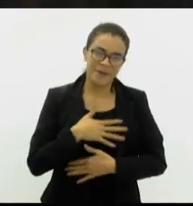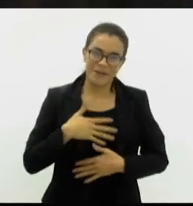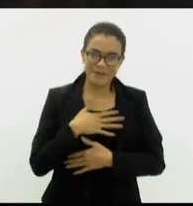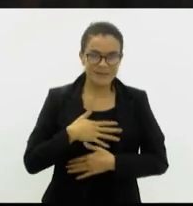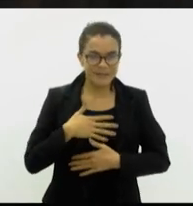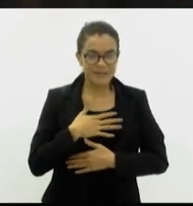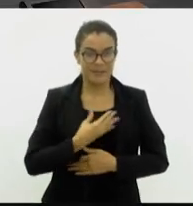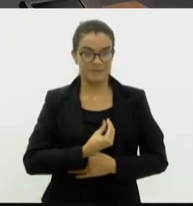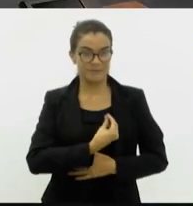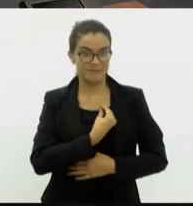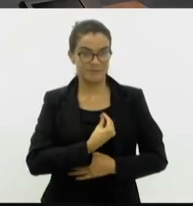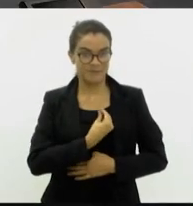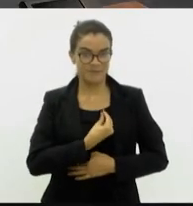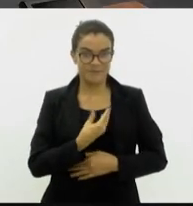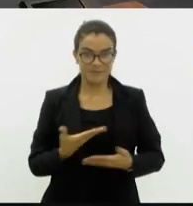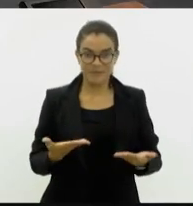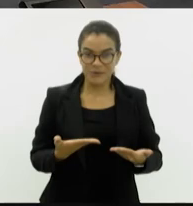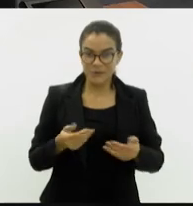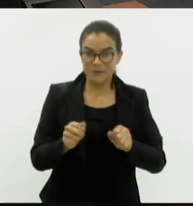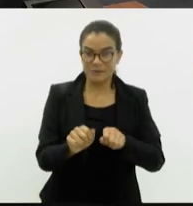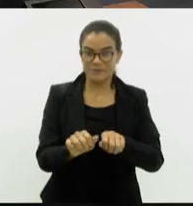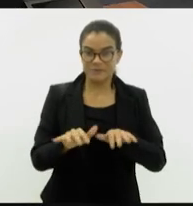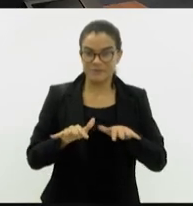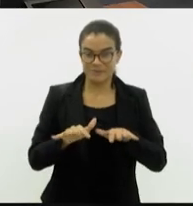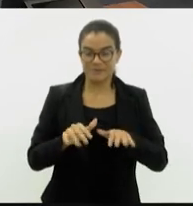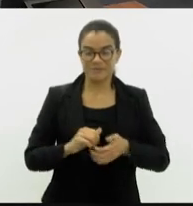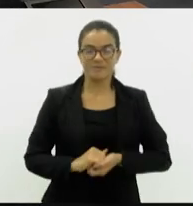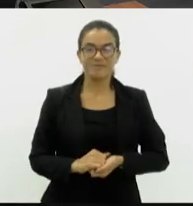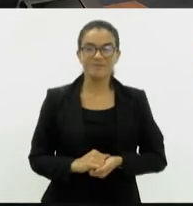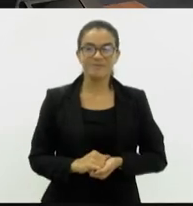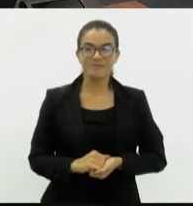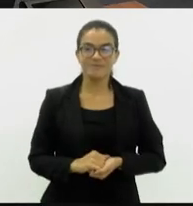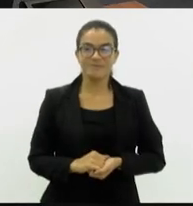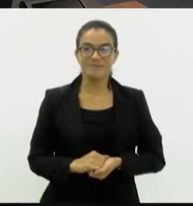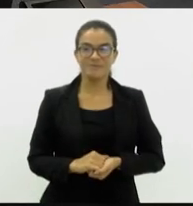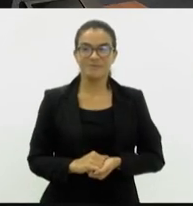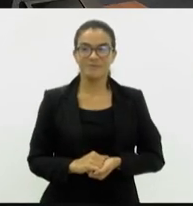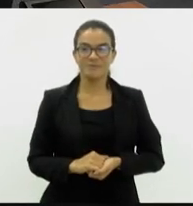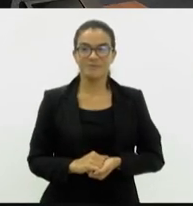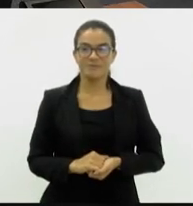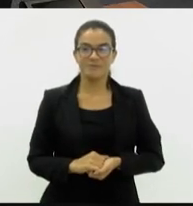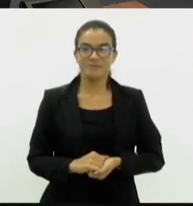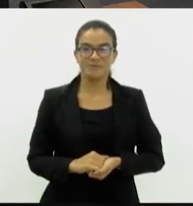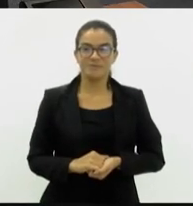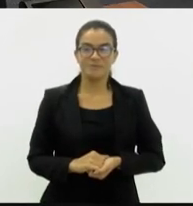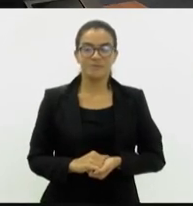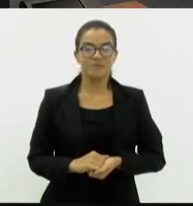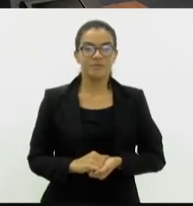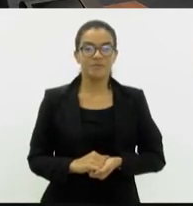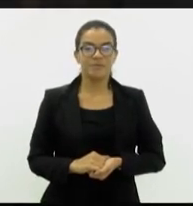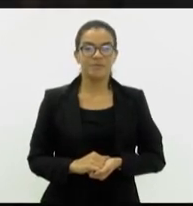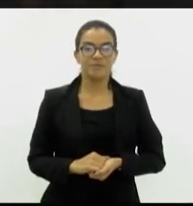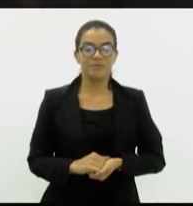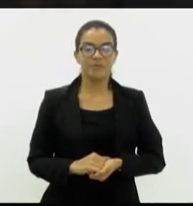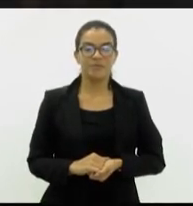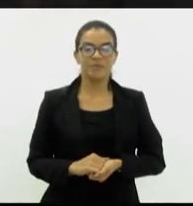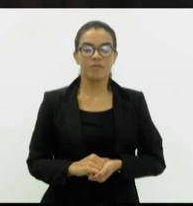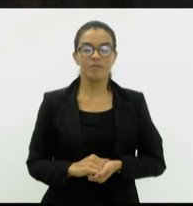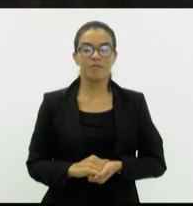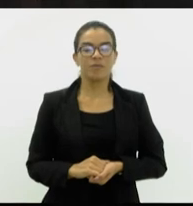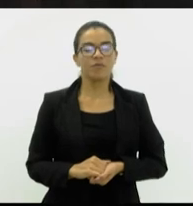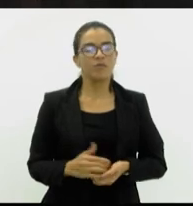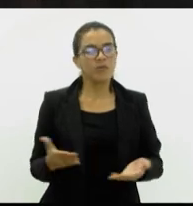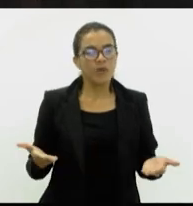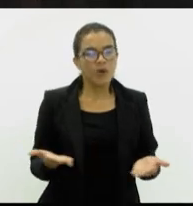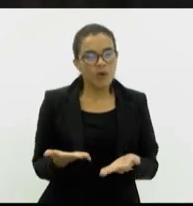vossa excelência aqui em plenário ditoo senhor presidente eu